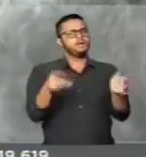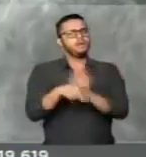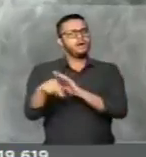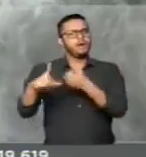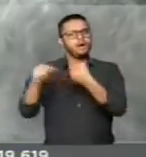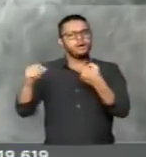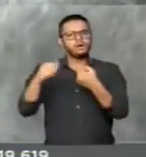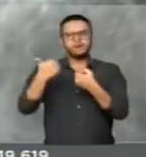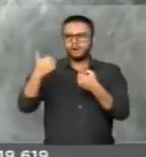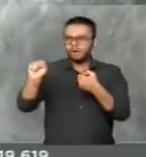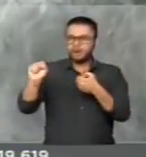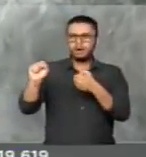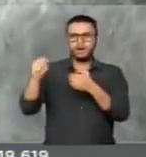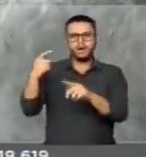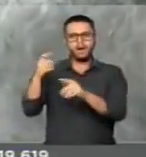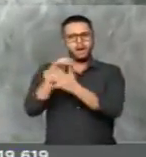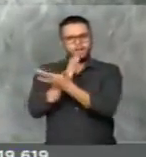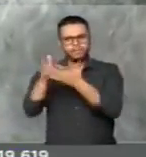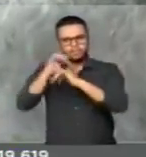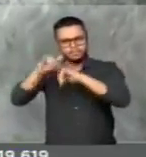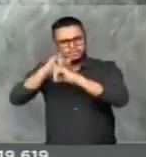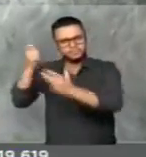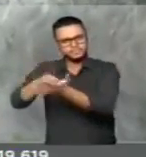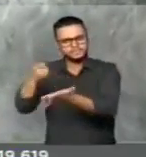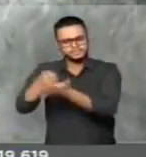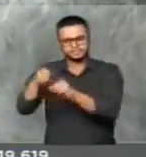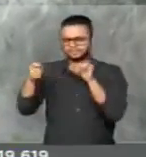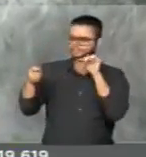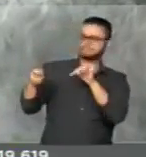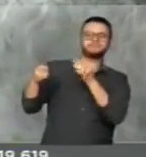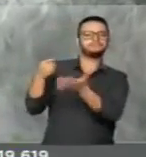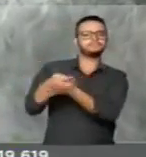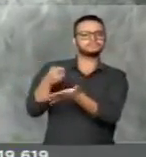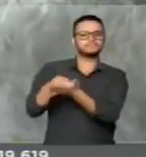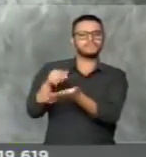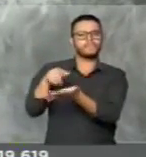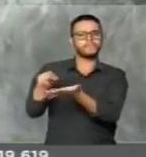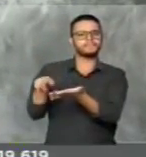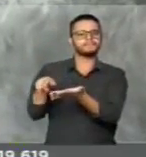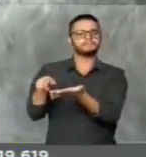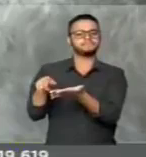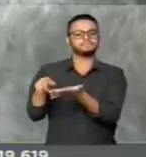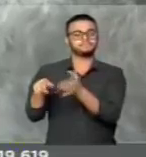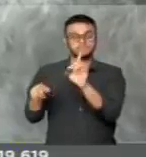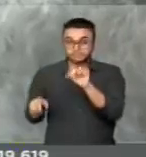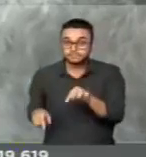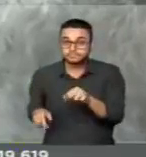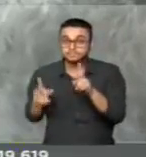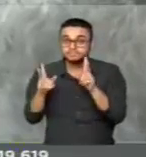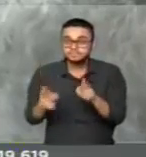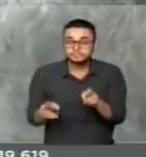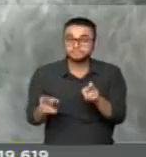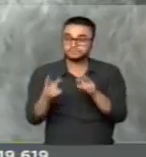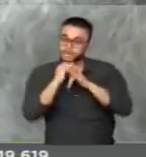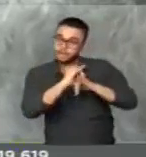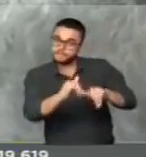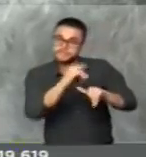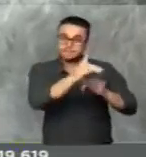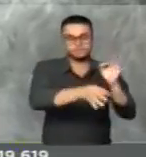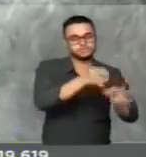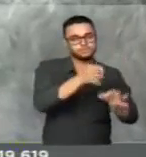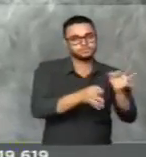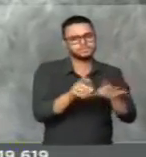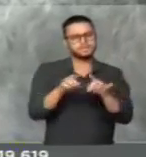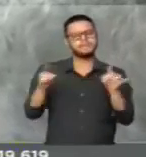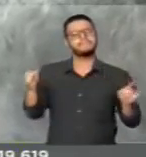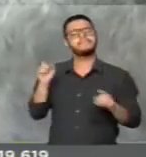das declarações obrigatórias. Declarações essas, caros deputados, aquelas que são feitas à justiça. O que motivou